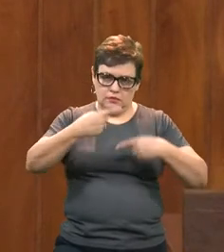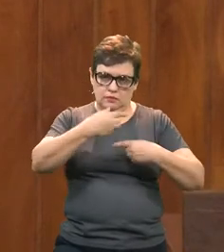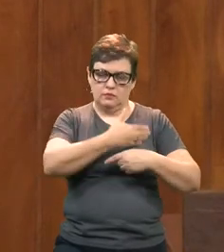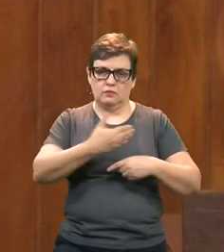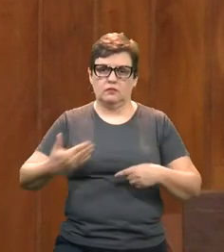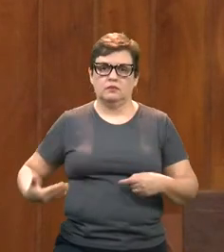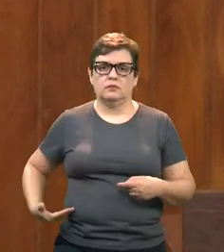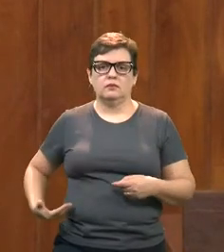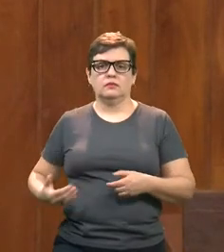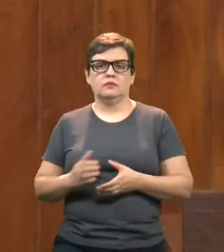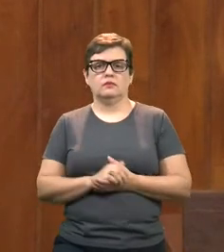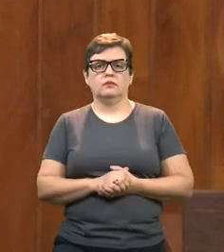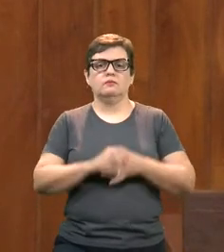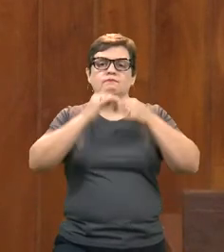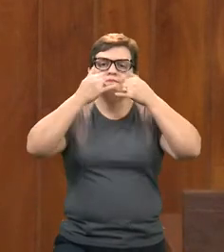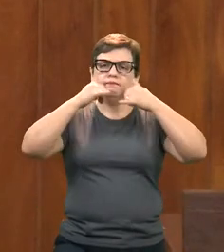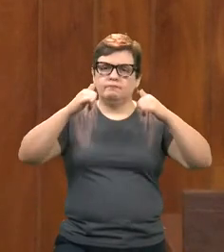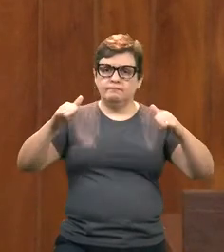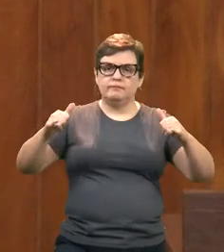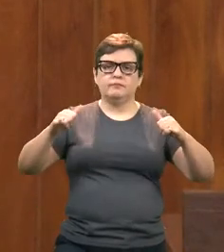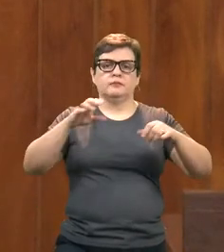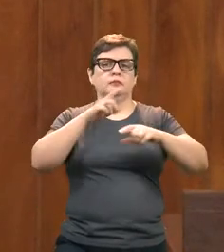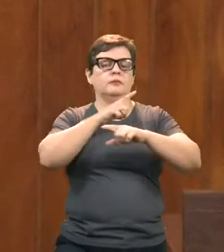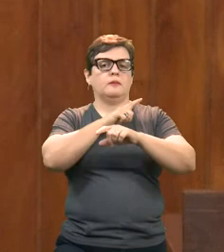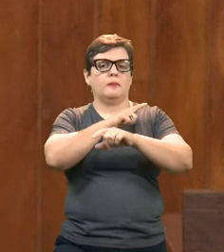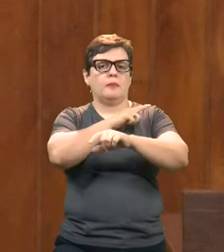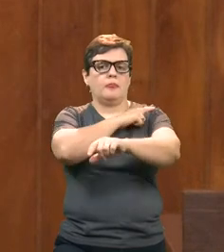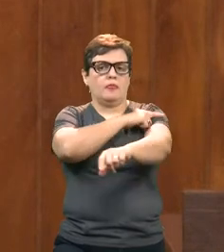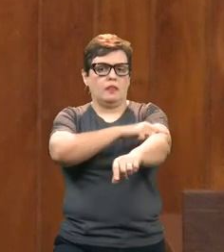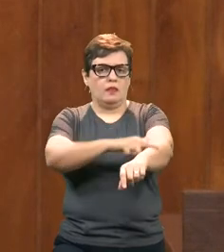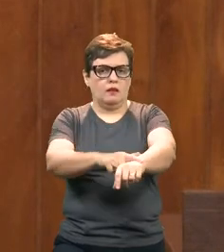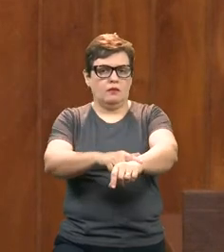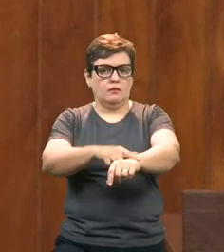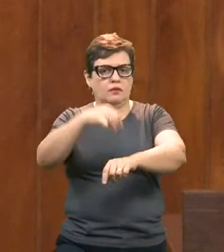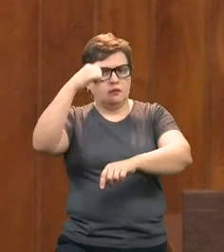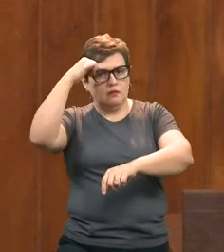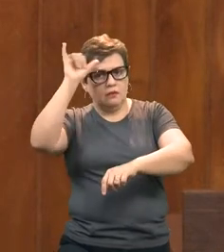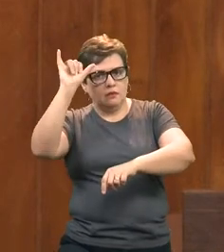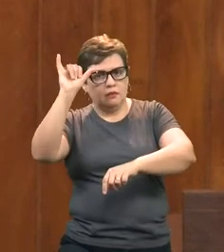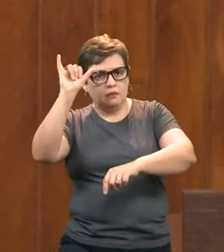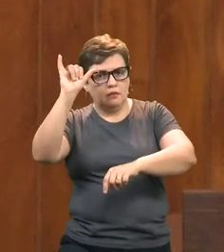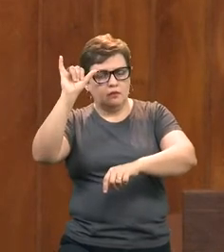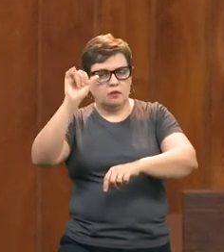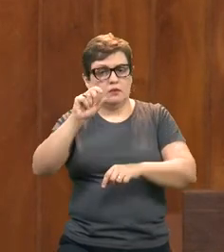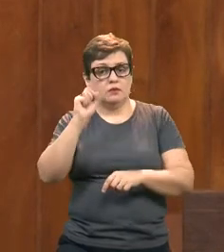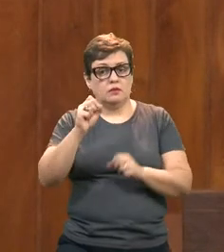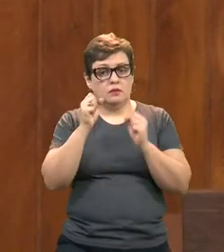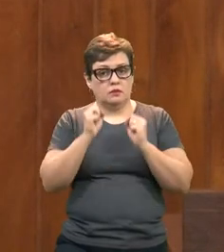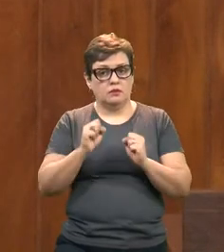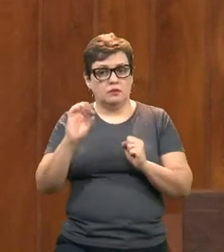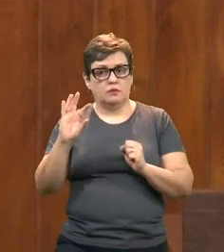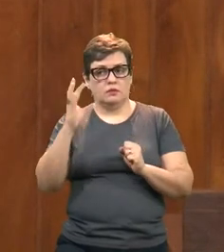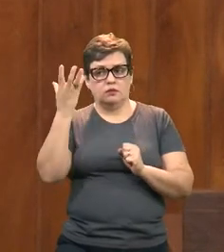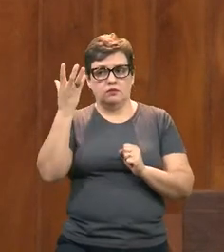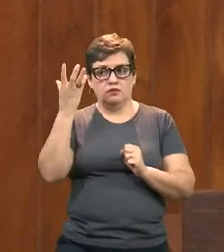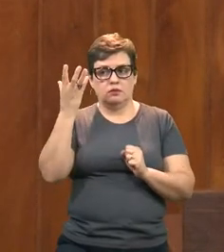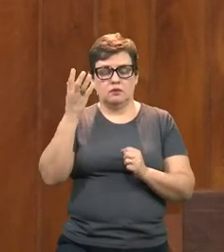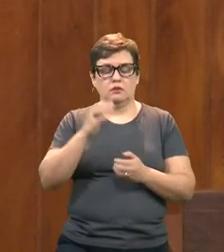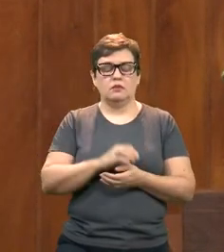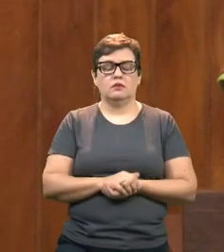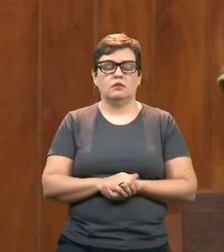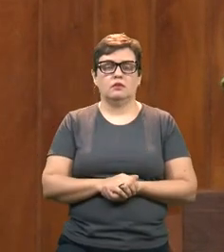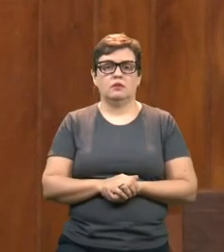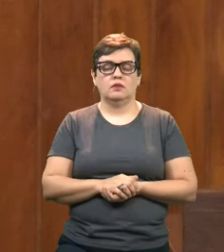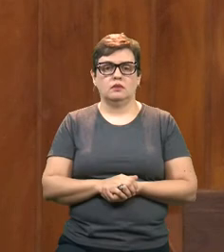públicas, informar, educar e prevenir sobre as consequências e efeitos